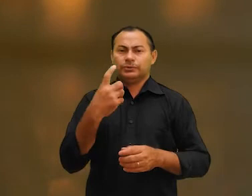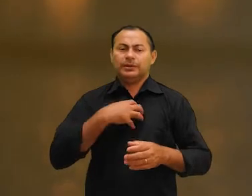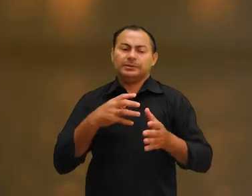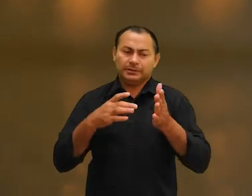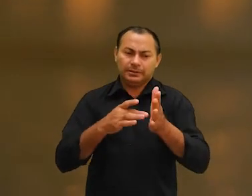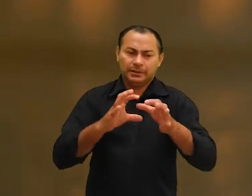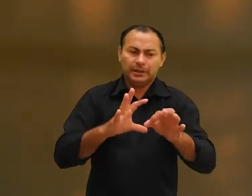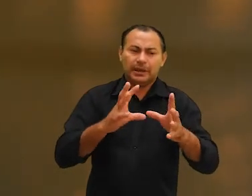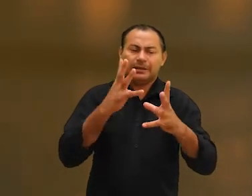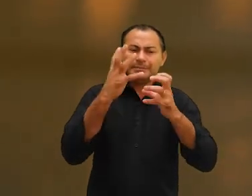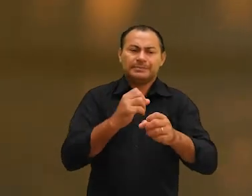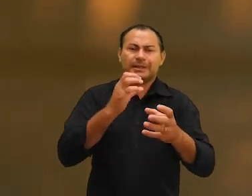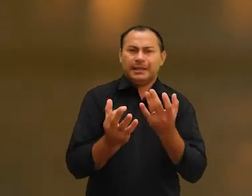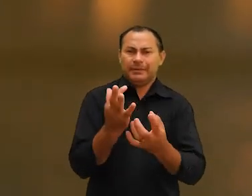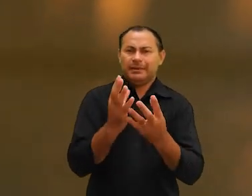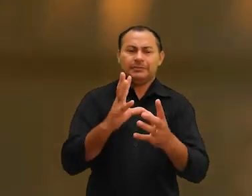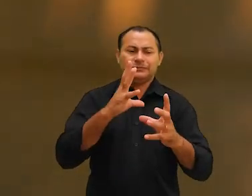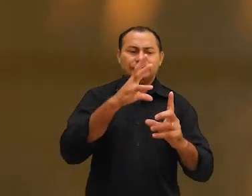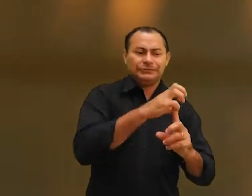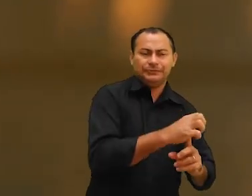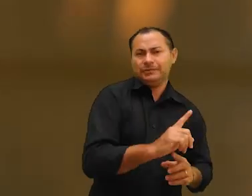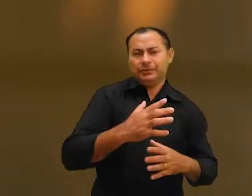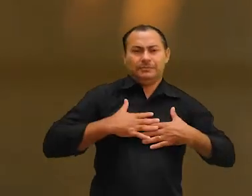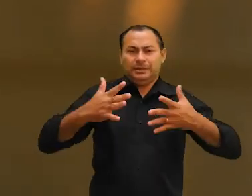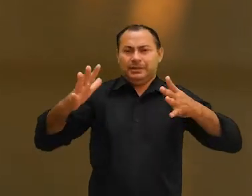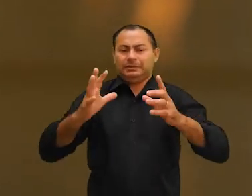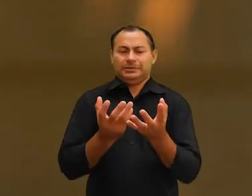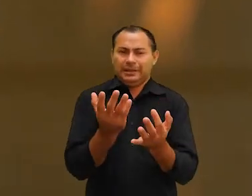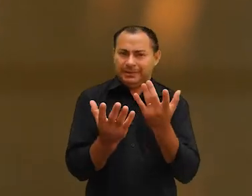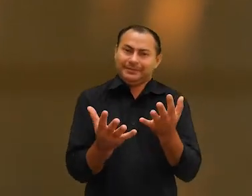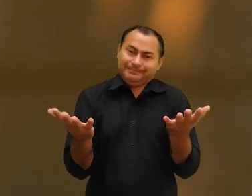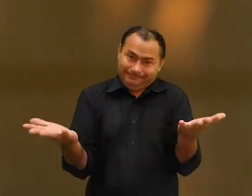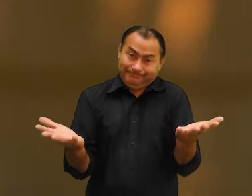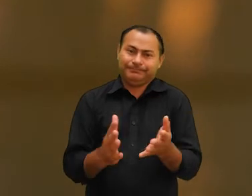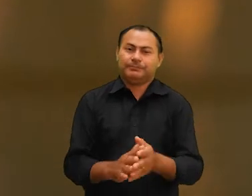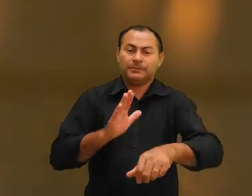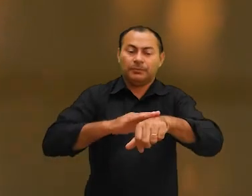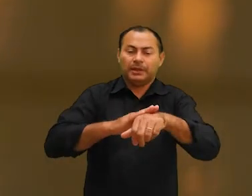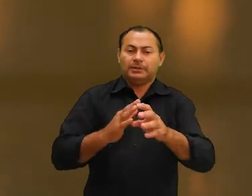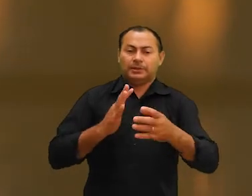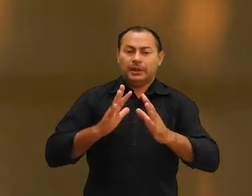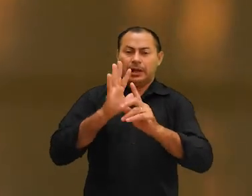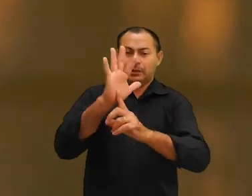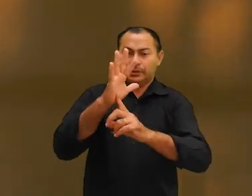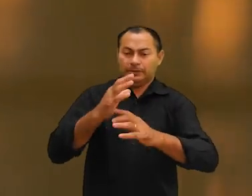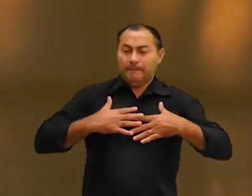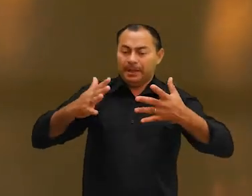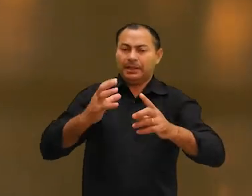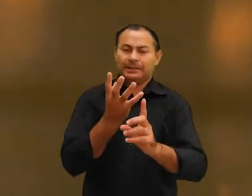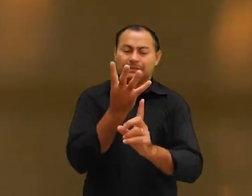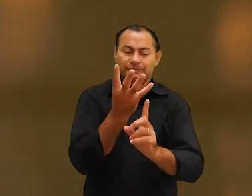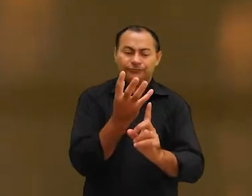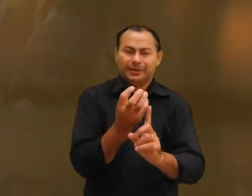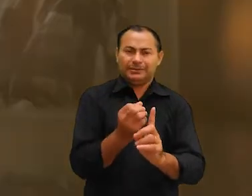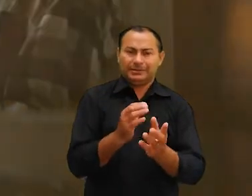impedir que ela fiquem e apagando a luz não dá para abrir acho e não fiquei macho à medida que ela brilha ela